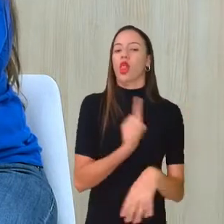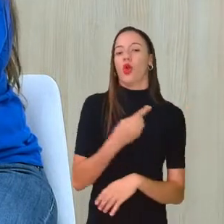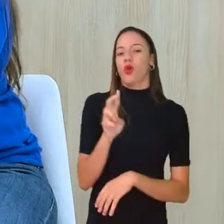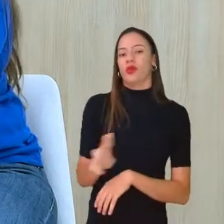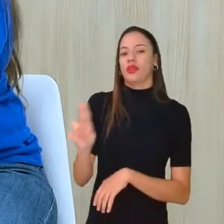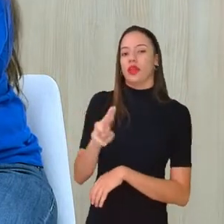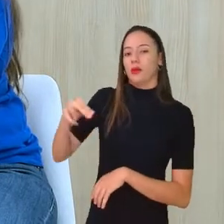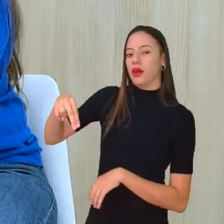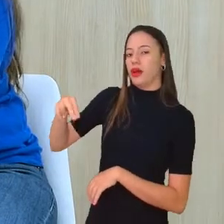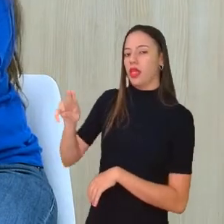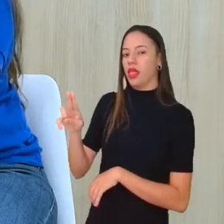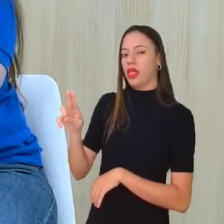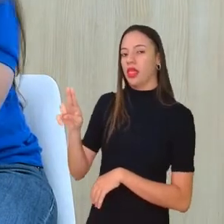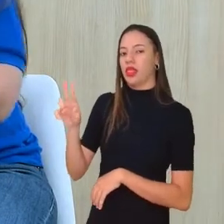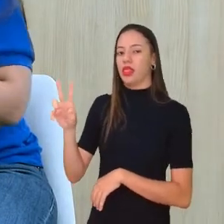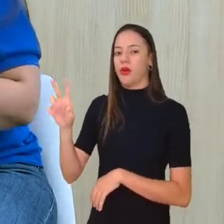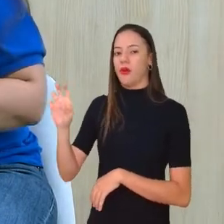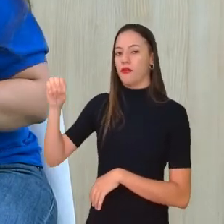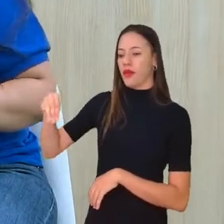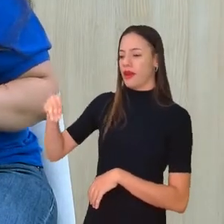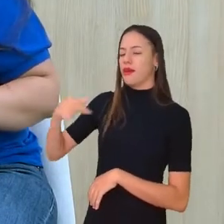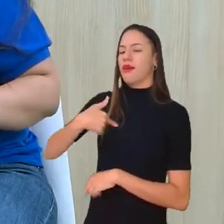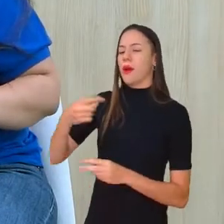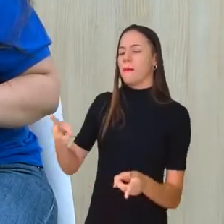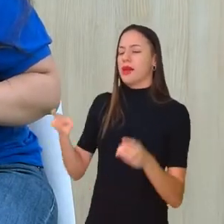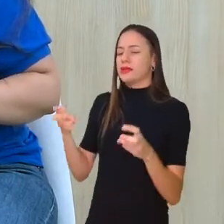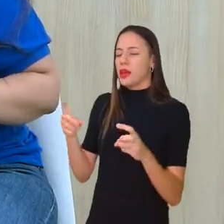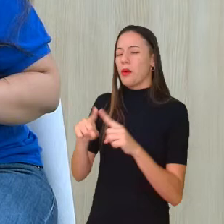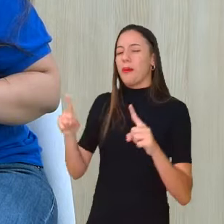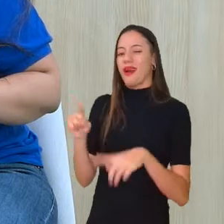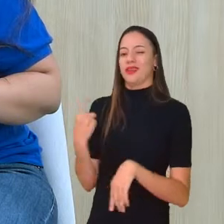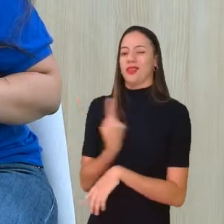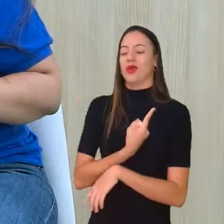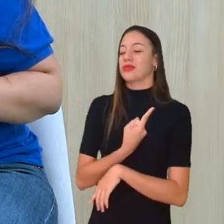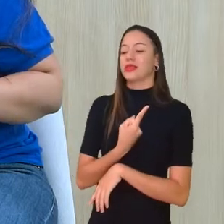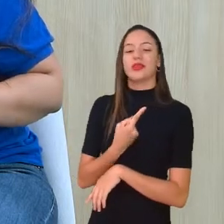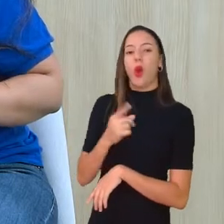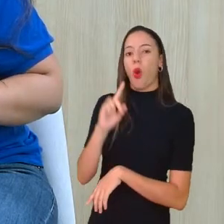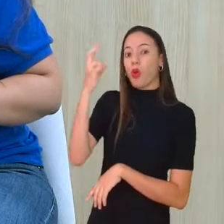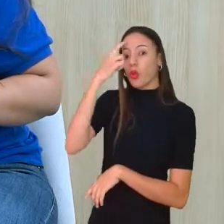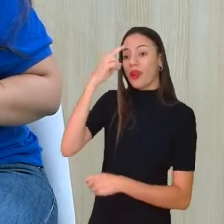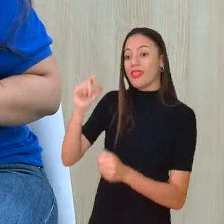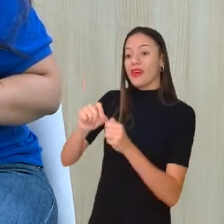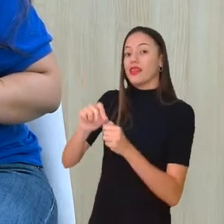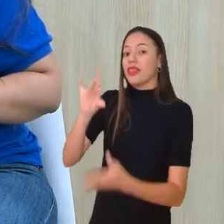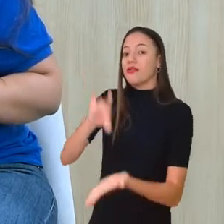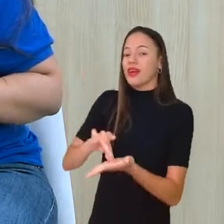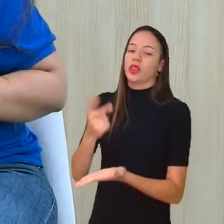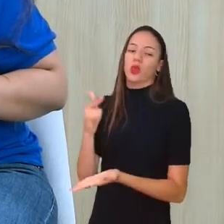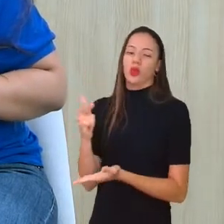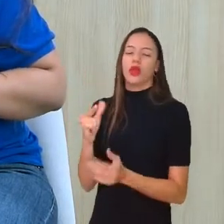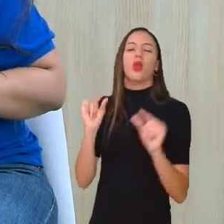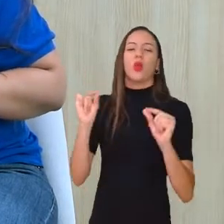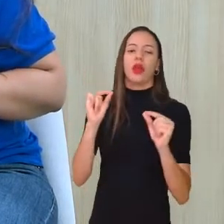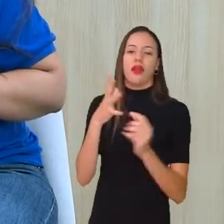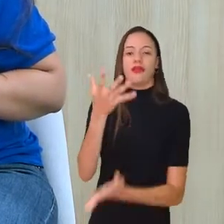Uma das coisas que eu percebo às vezes, Carla, que a gente ainda não teve a cultura de fazer é quando a gente vai salvar fotos, né? Então, se você perceber, uma das